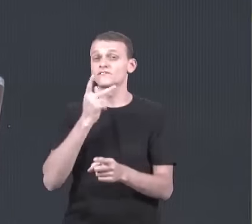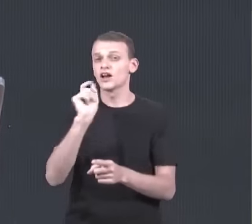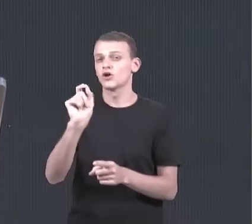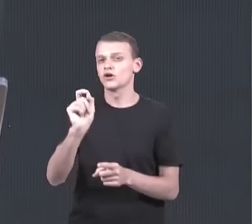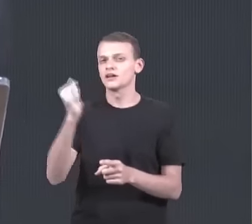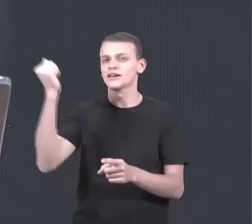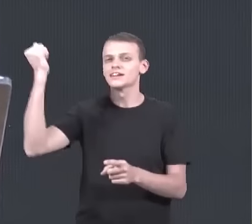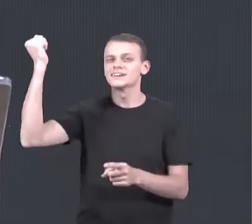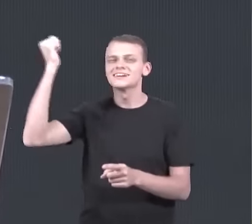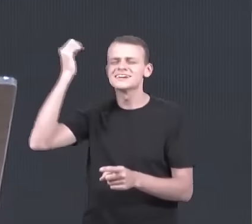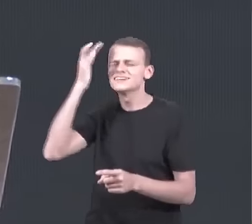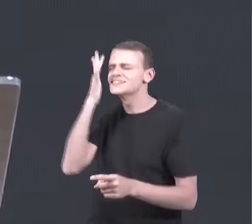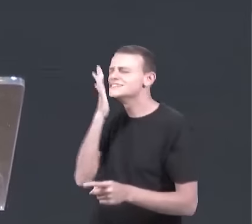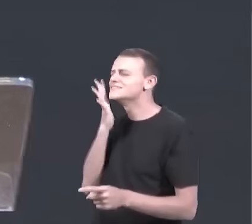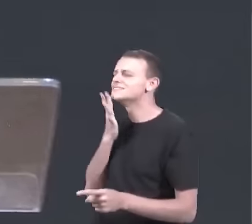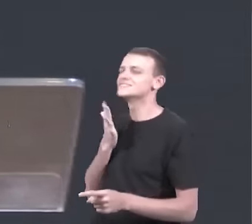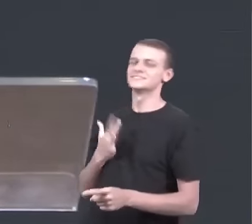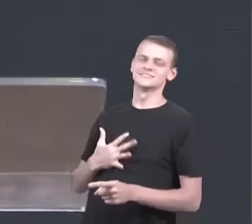comigo, maior graça.